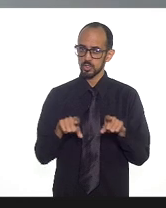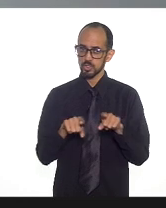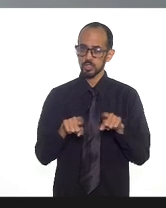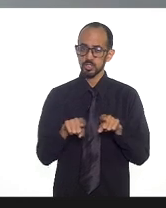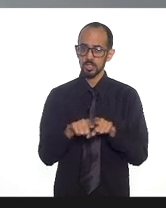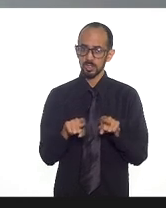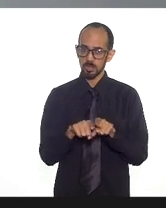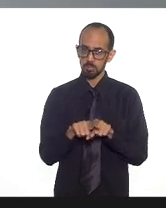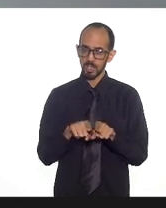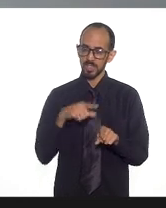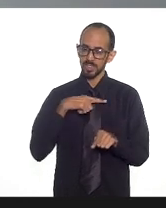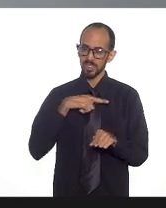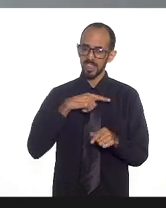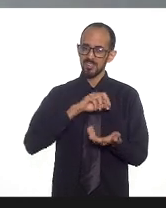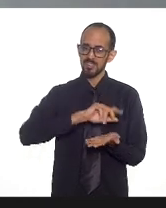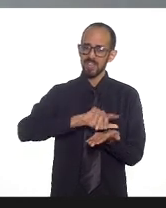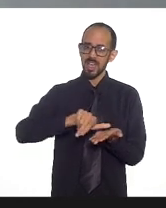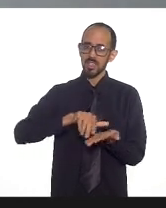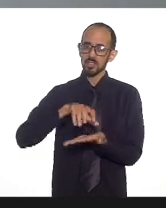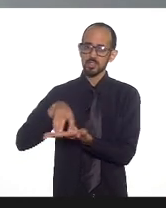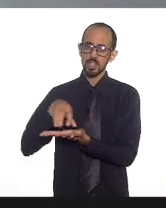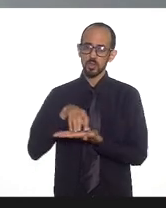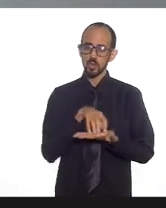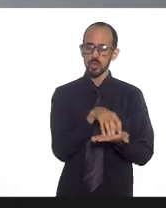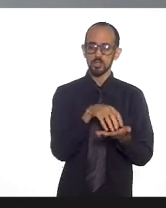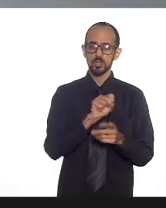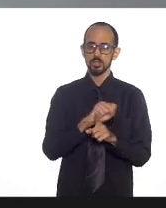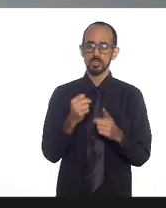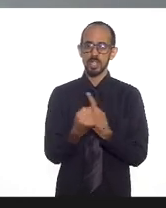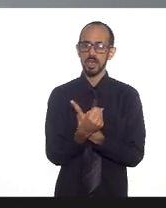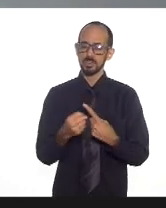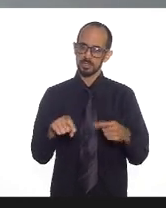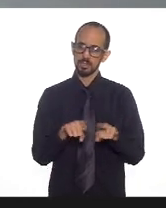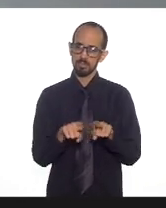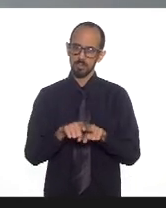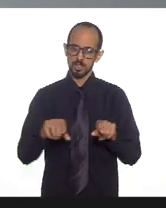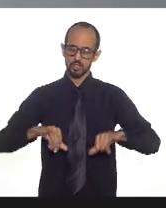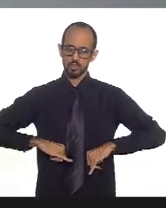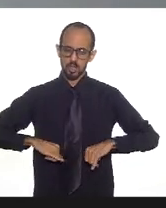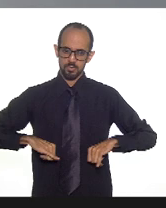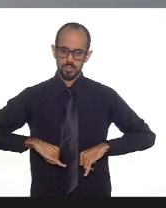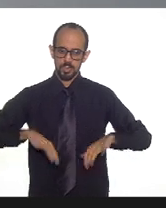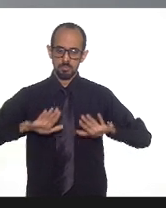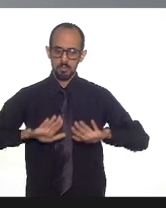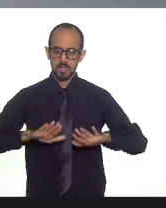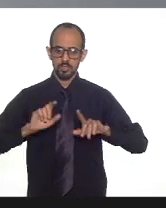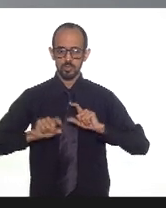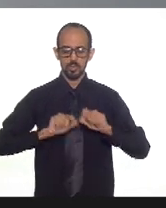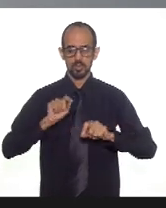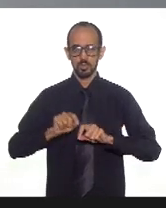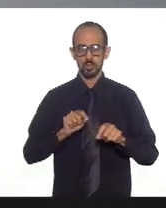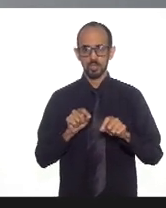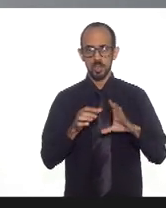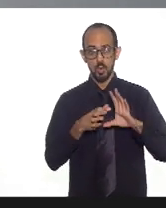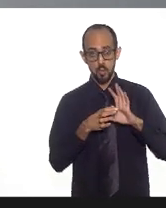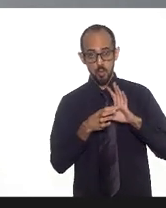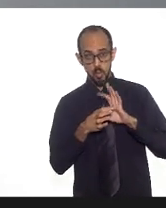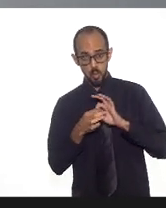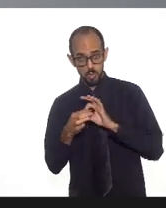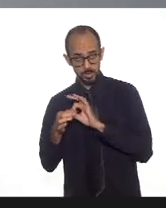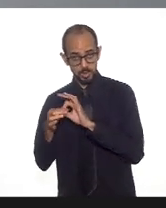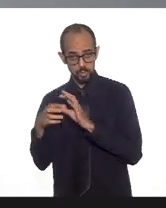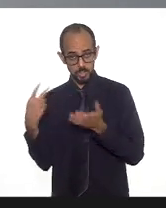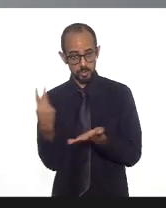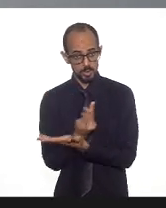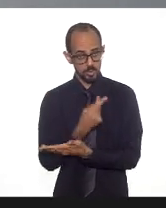da sociedade. A educação está sendo afetada diretamente com isso. Então, o quadro que o CCS nos passou semana passada